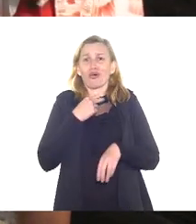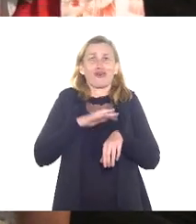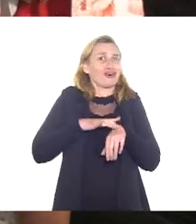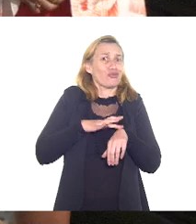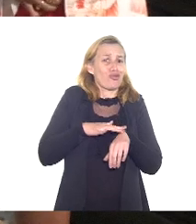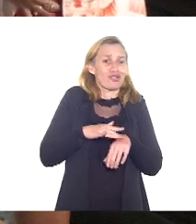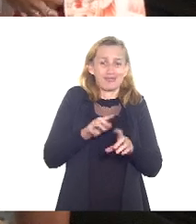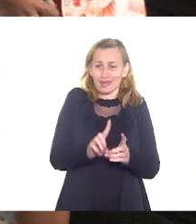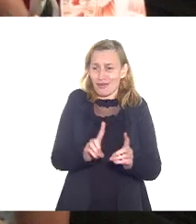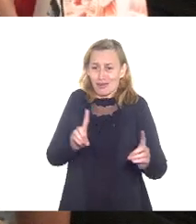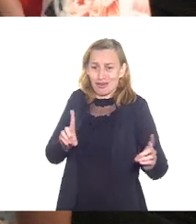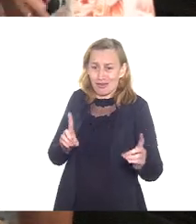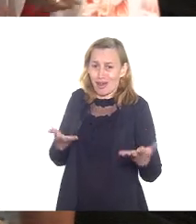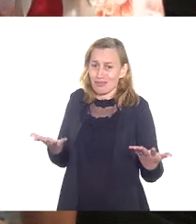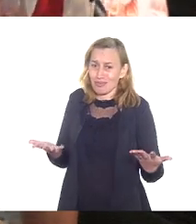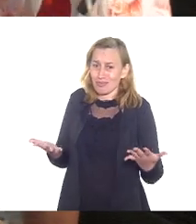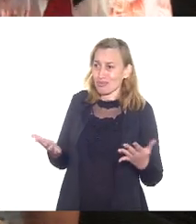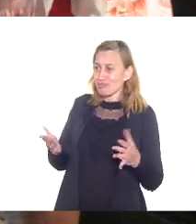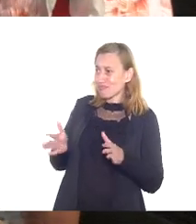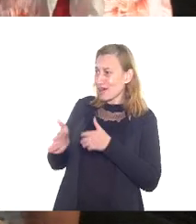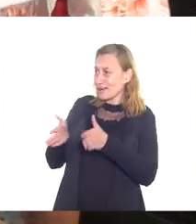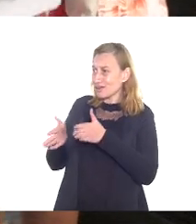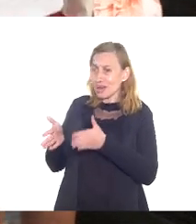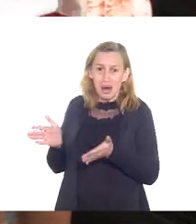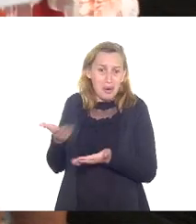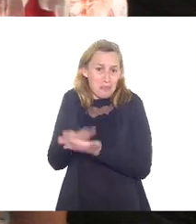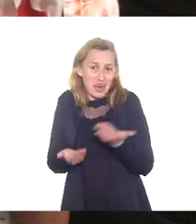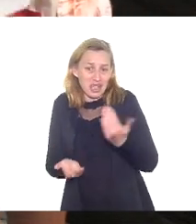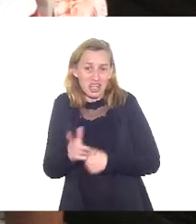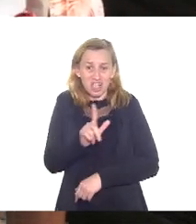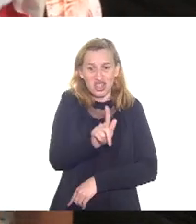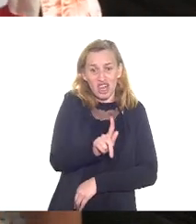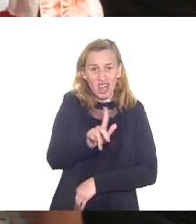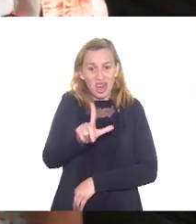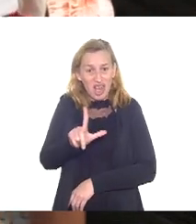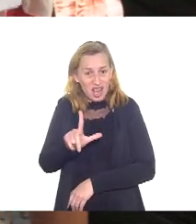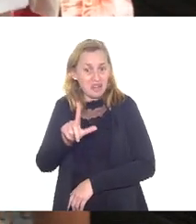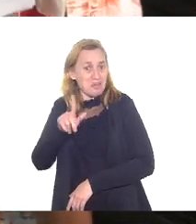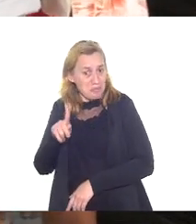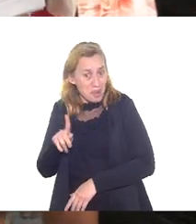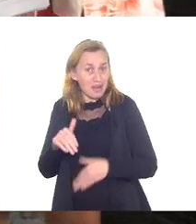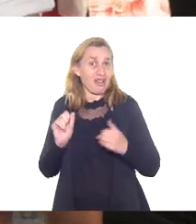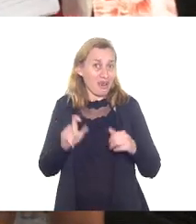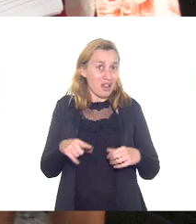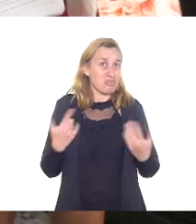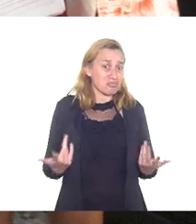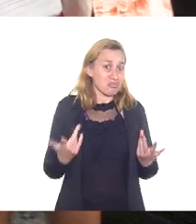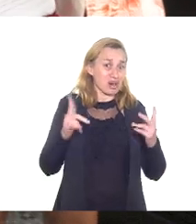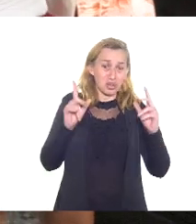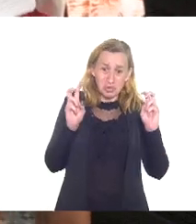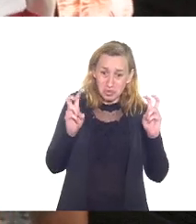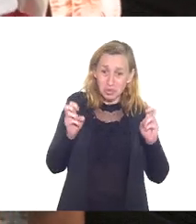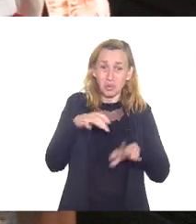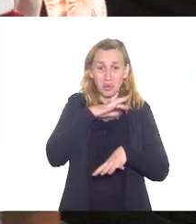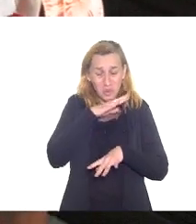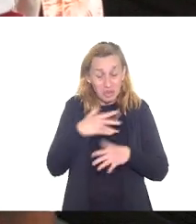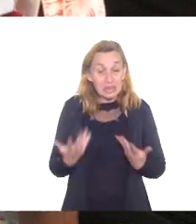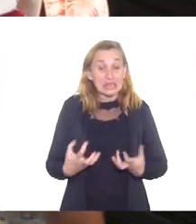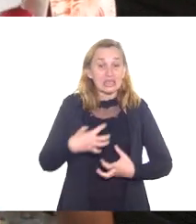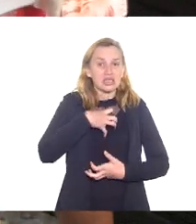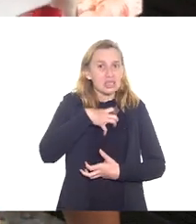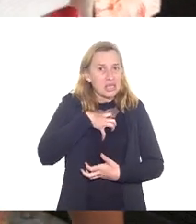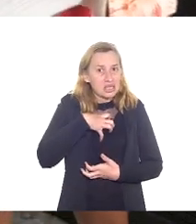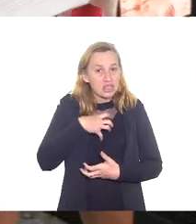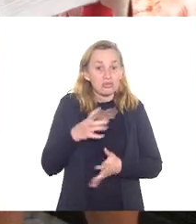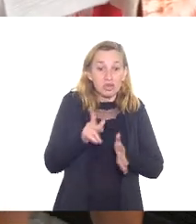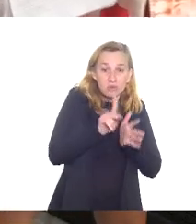doente, se afastar por um período, perde a GLP, o que, obviamente, é uma situação absolutamente inaceitável. Nesse sentido, a gente entende